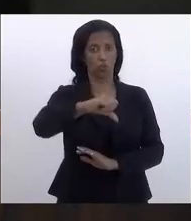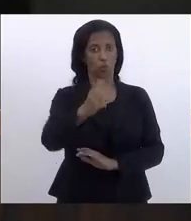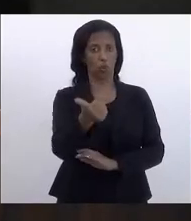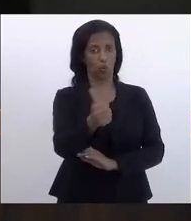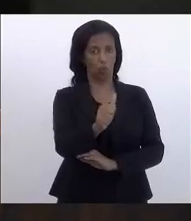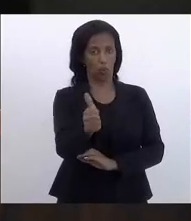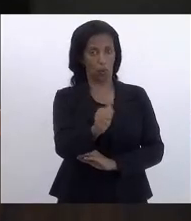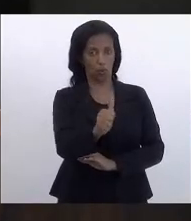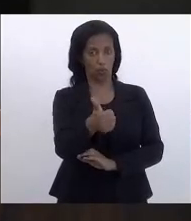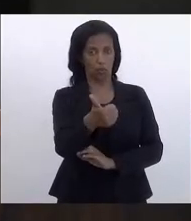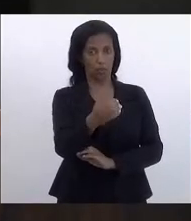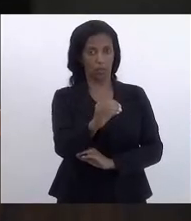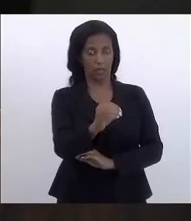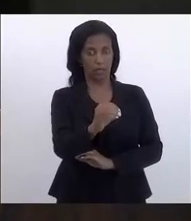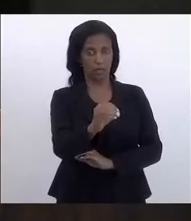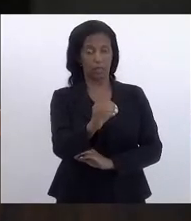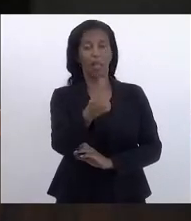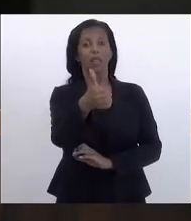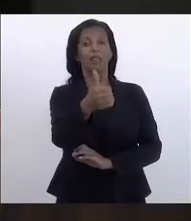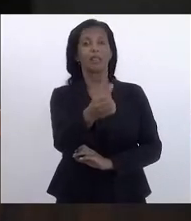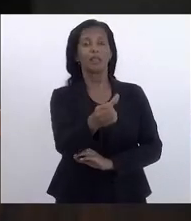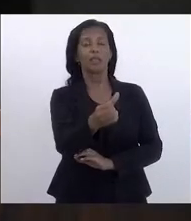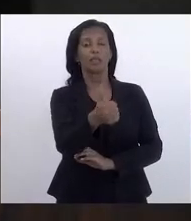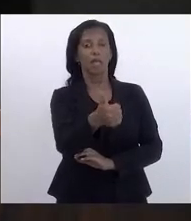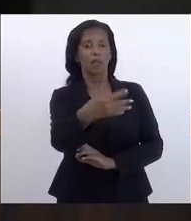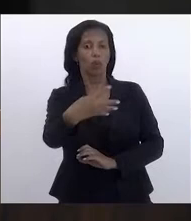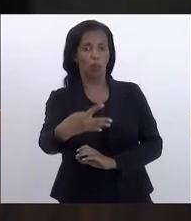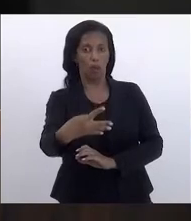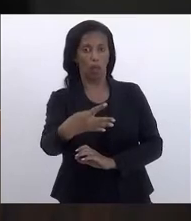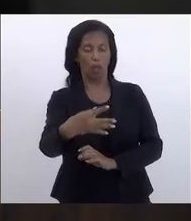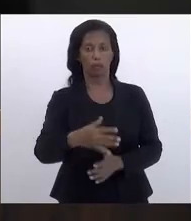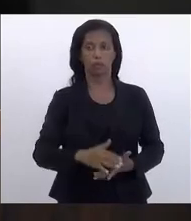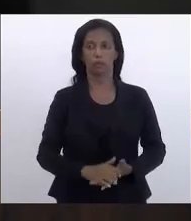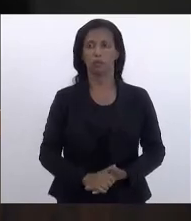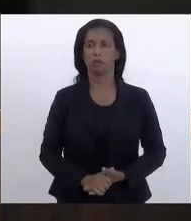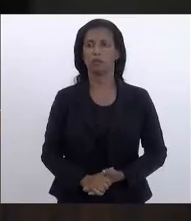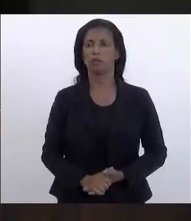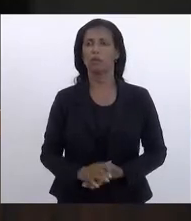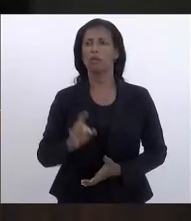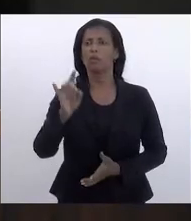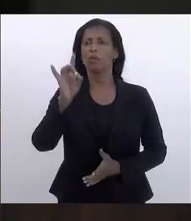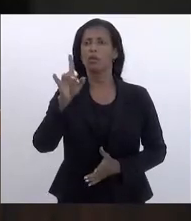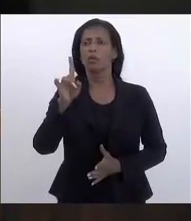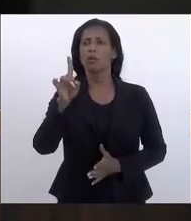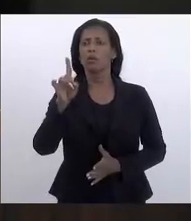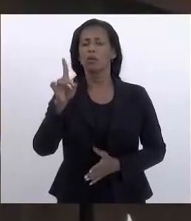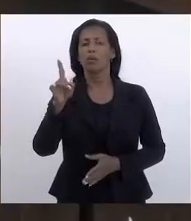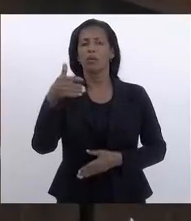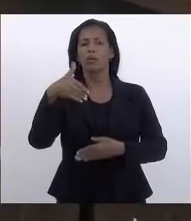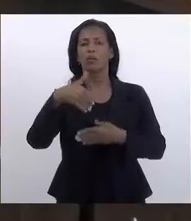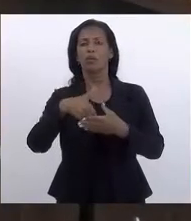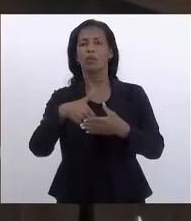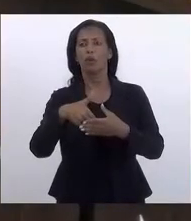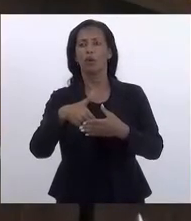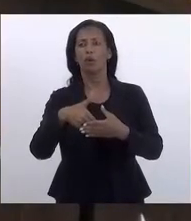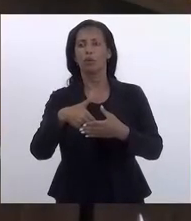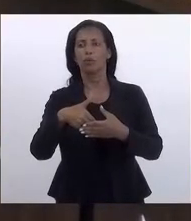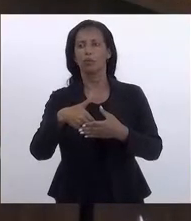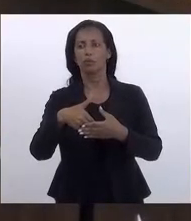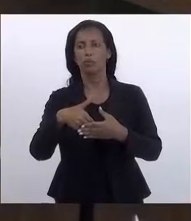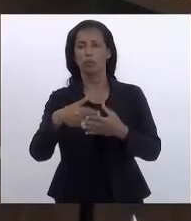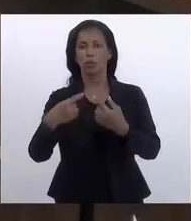onze e décimo quarto presidente só queria registrar meu voto contrário quer dizer